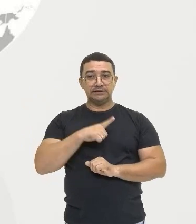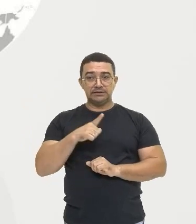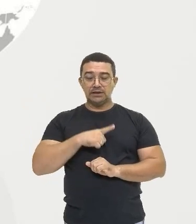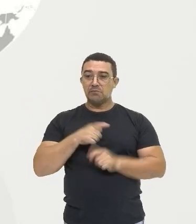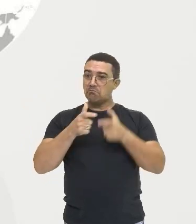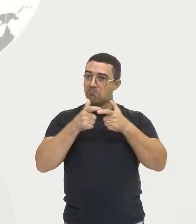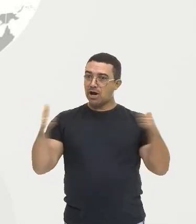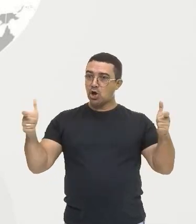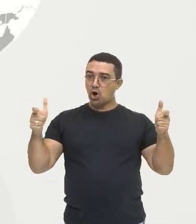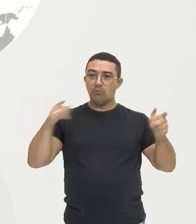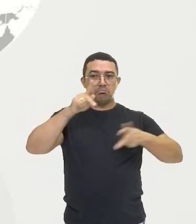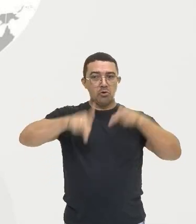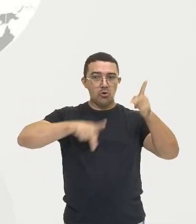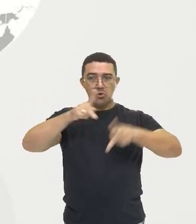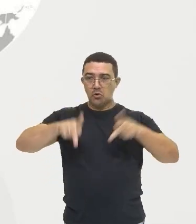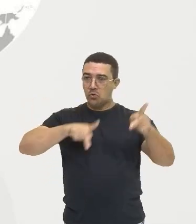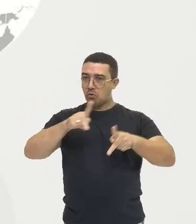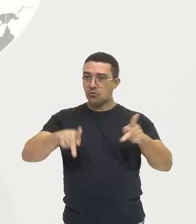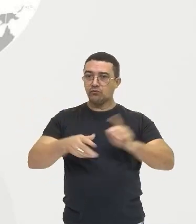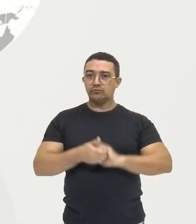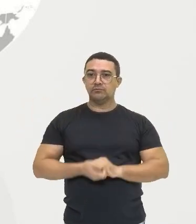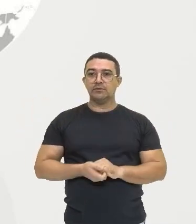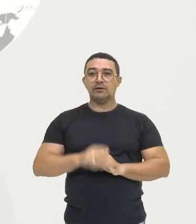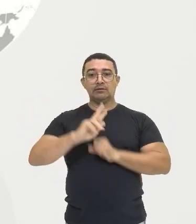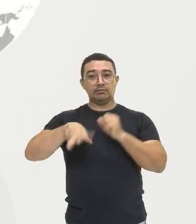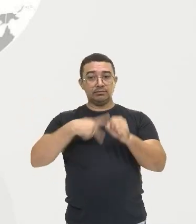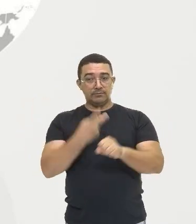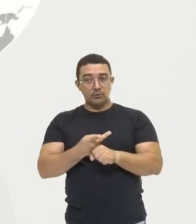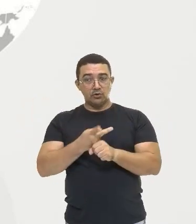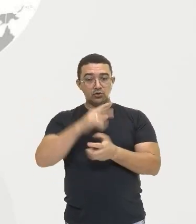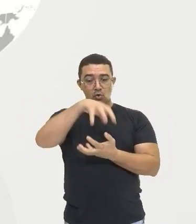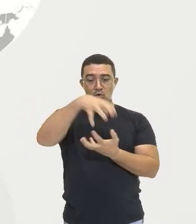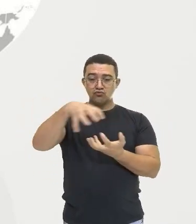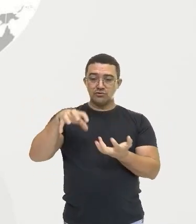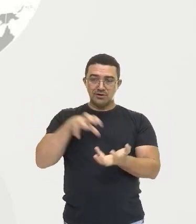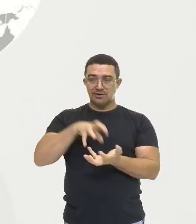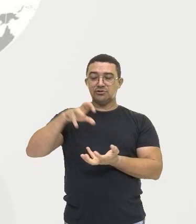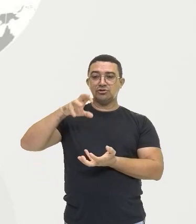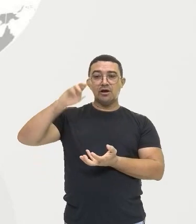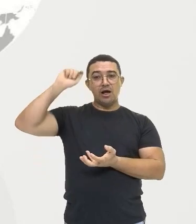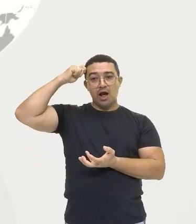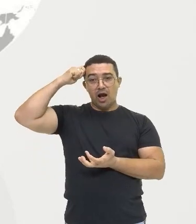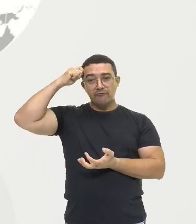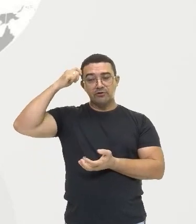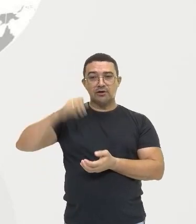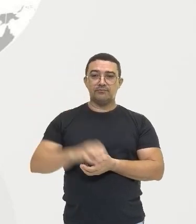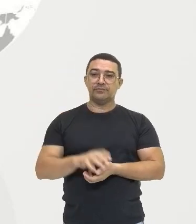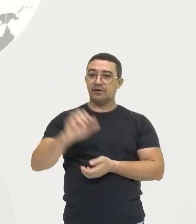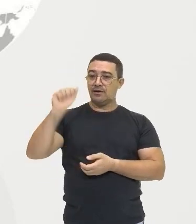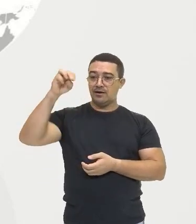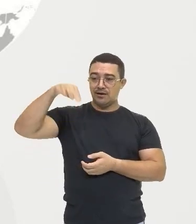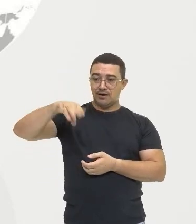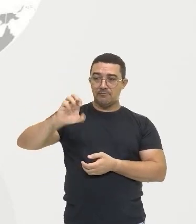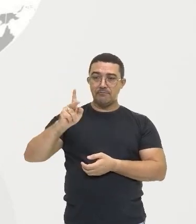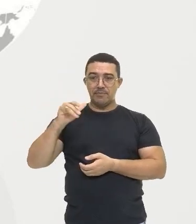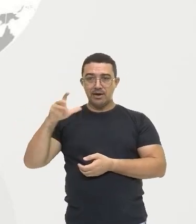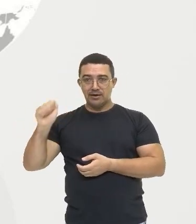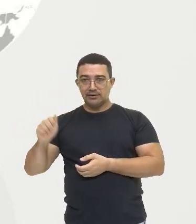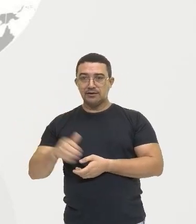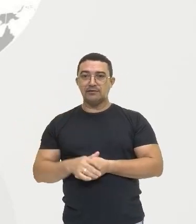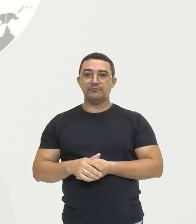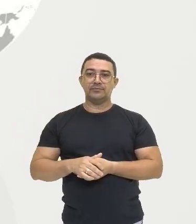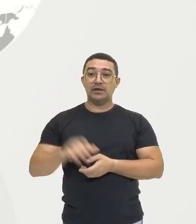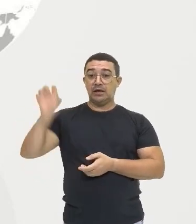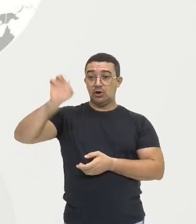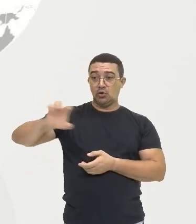maior quantitativo populacional, seguida do continente africano, a América, Europa e